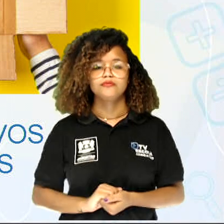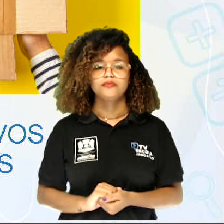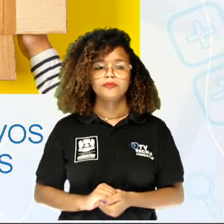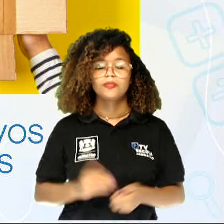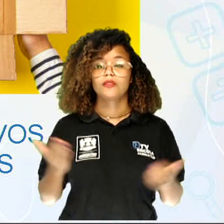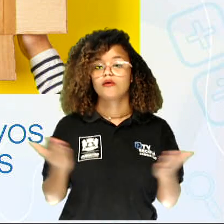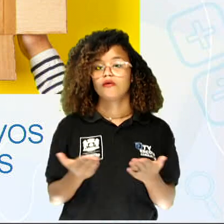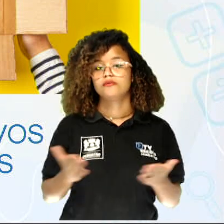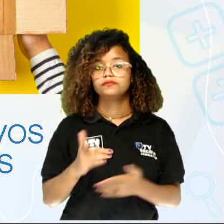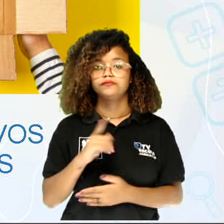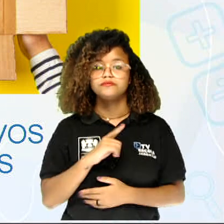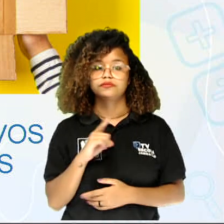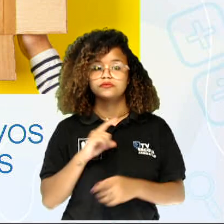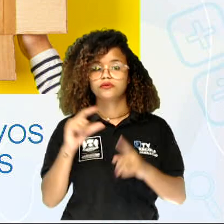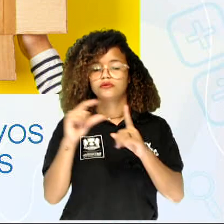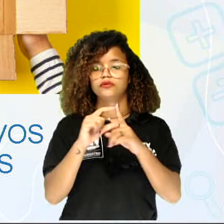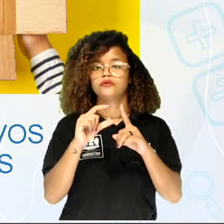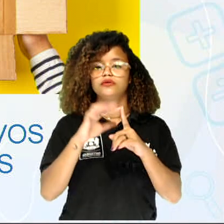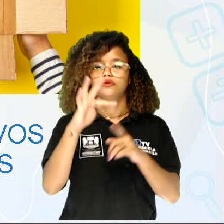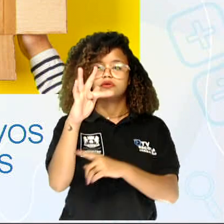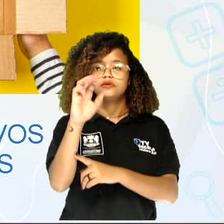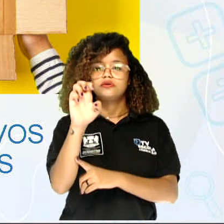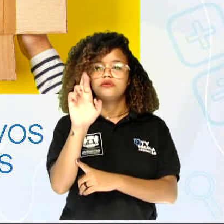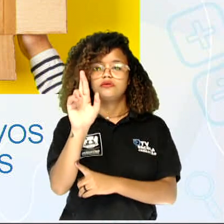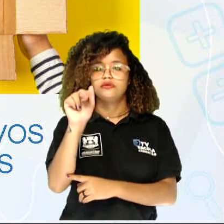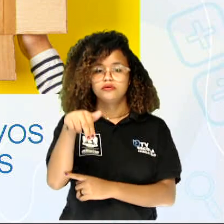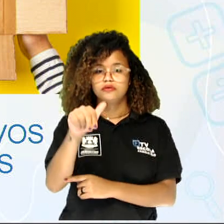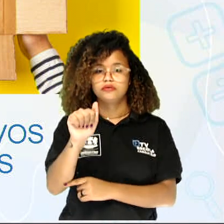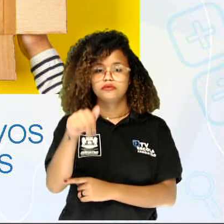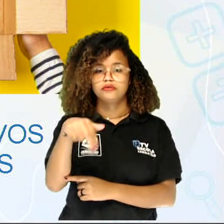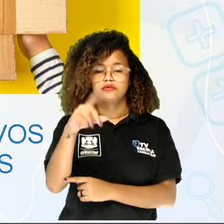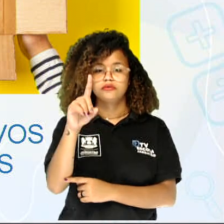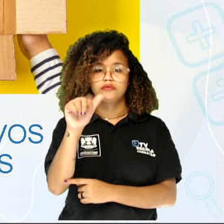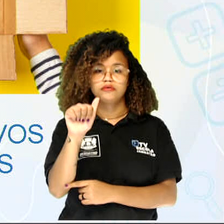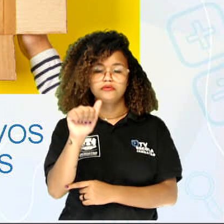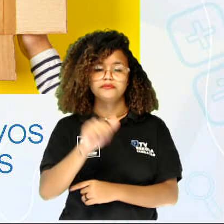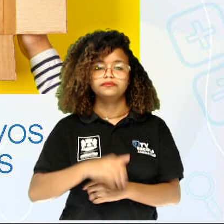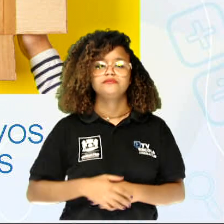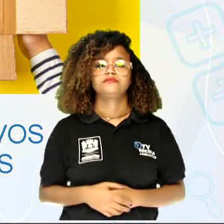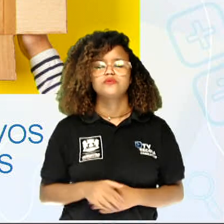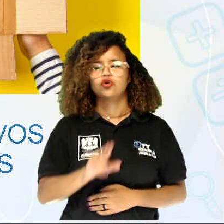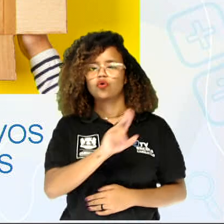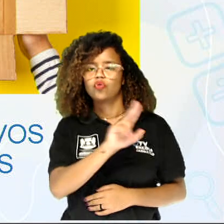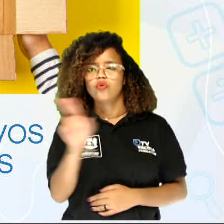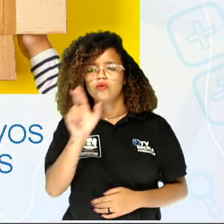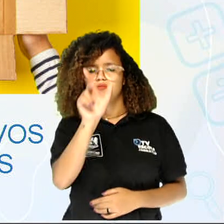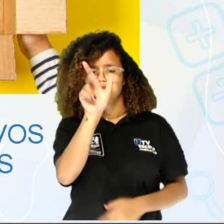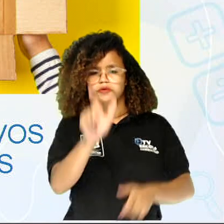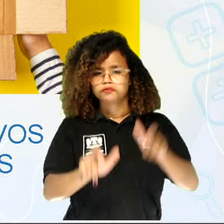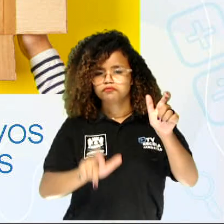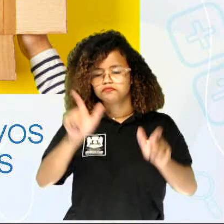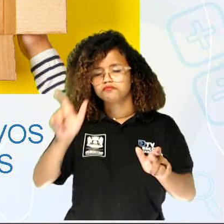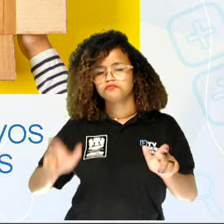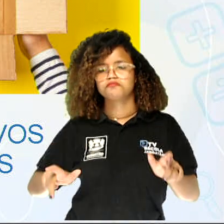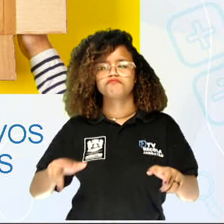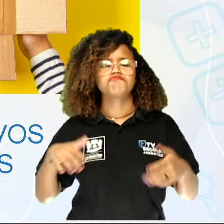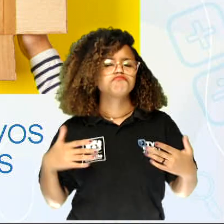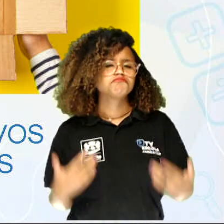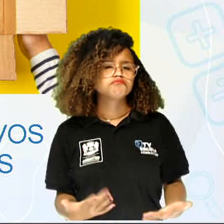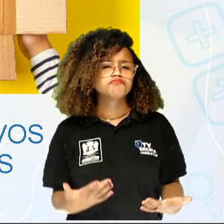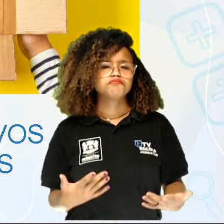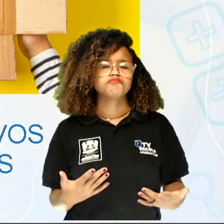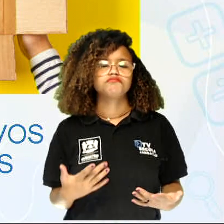Agora nós temos a palavra Fernanda. Fernanda, nome de pessoa. Então,